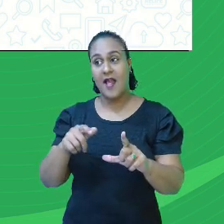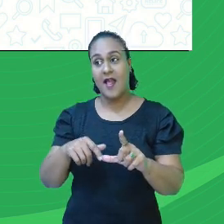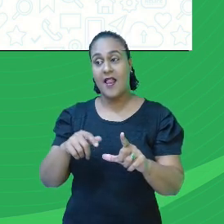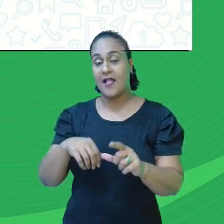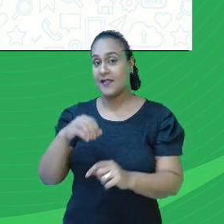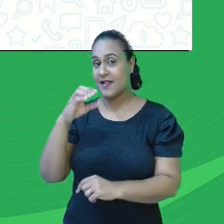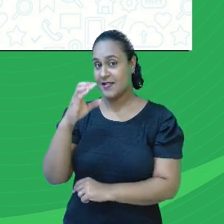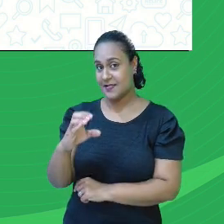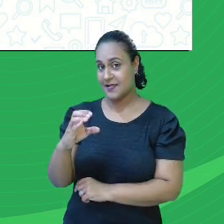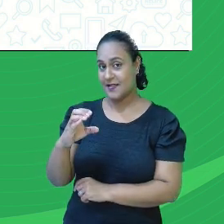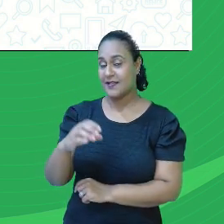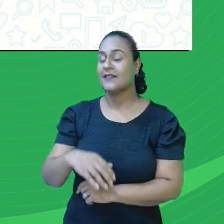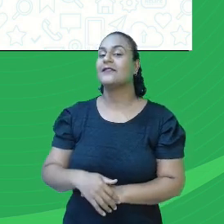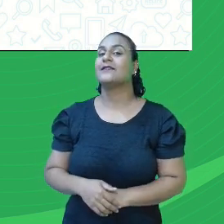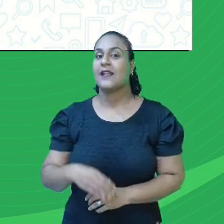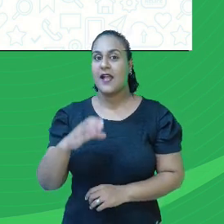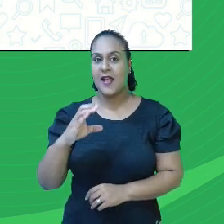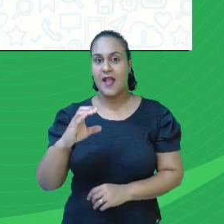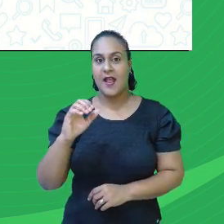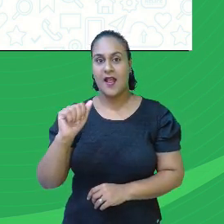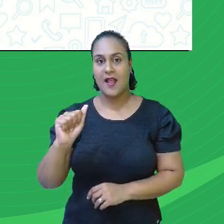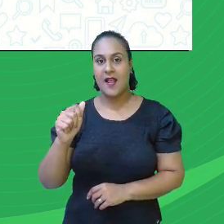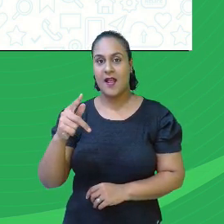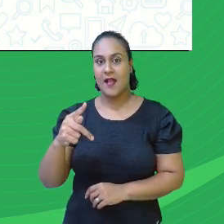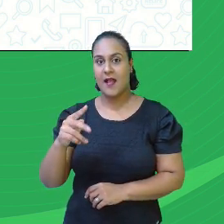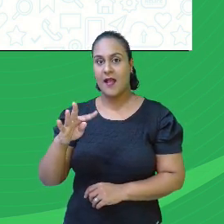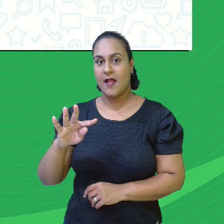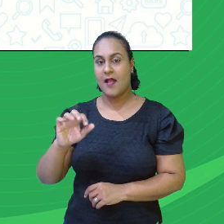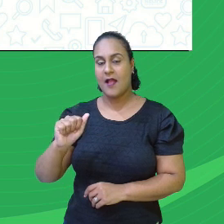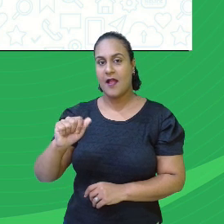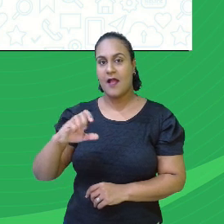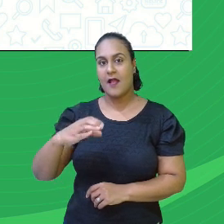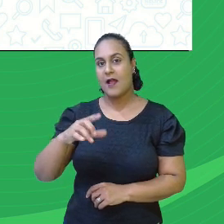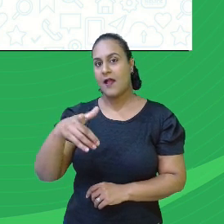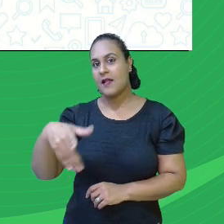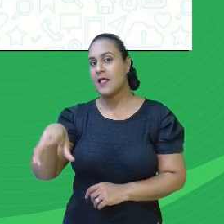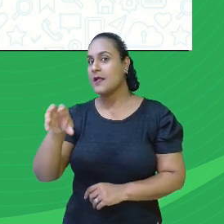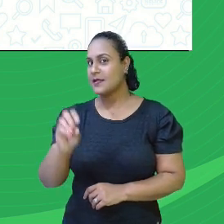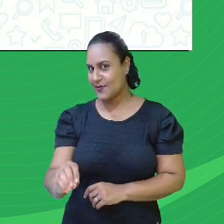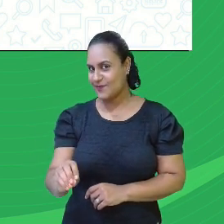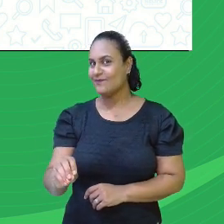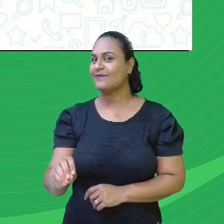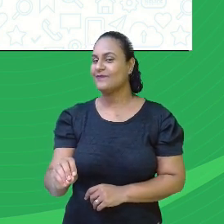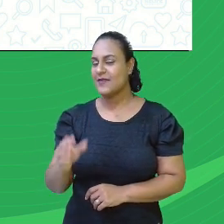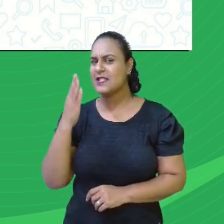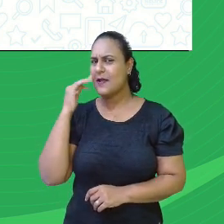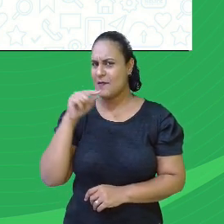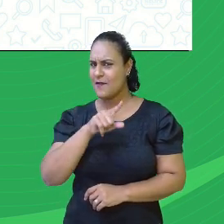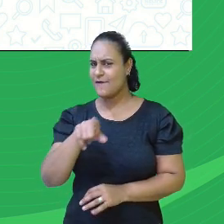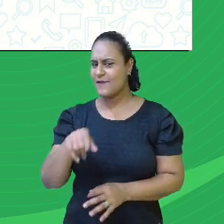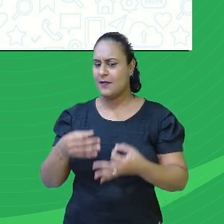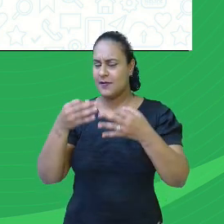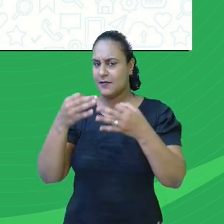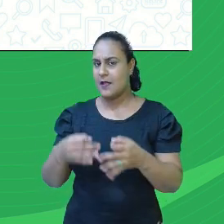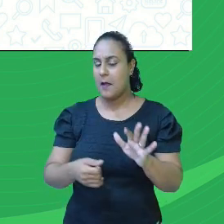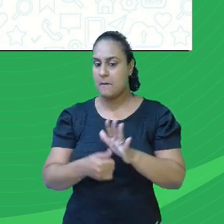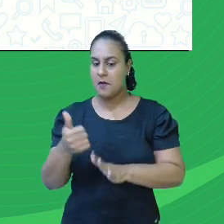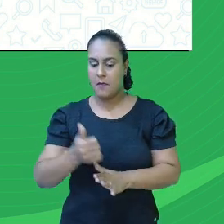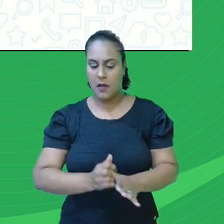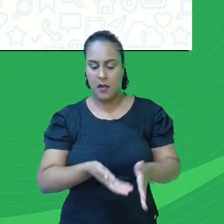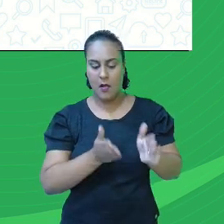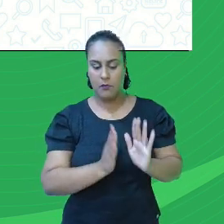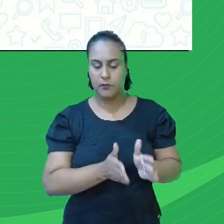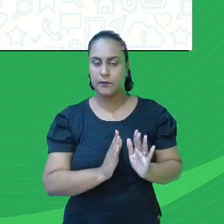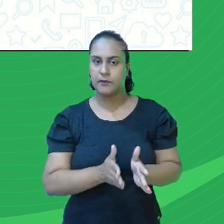captação. Isso mesmo, letra C. Sabia que vocês iriam acertar. A primeira etapa do processo